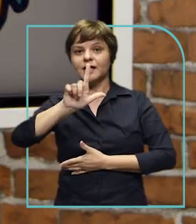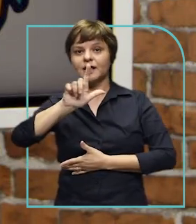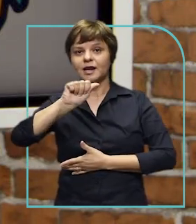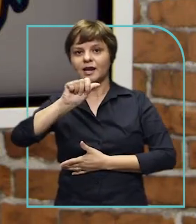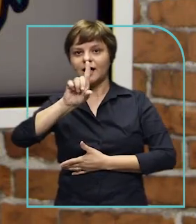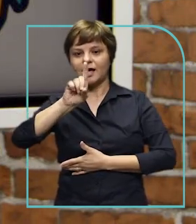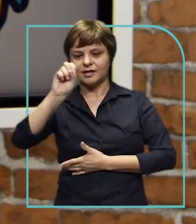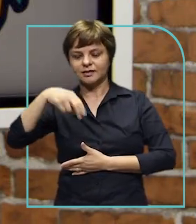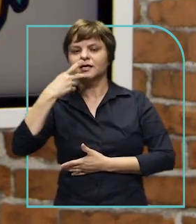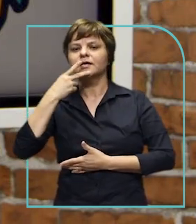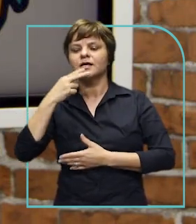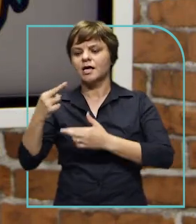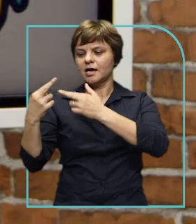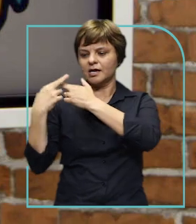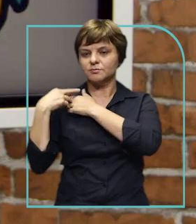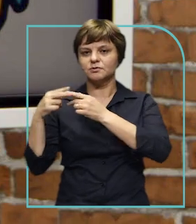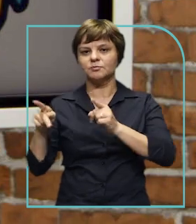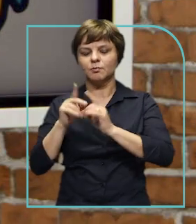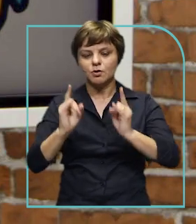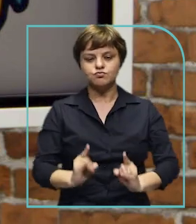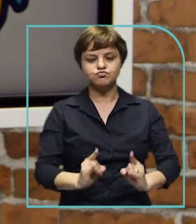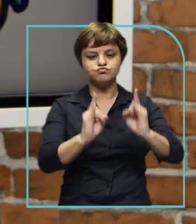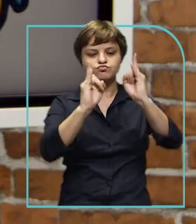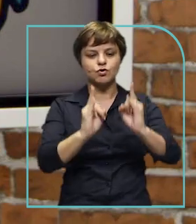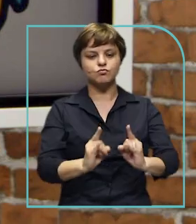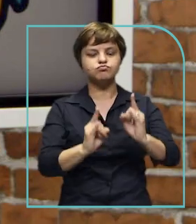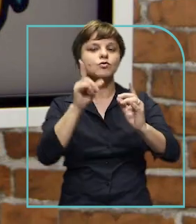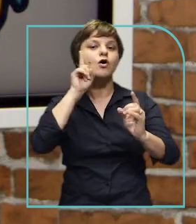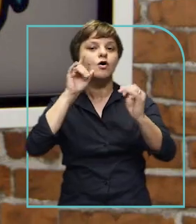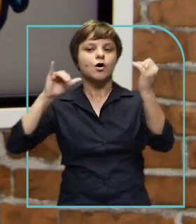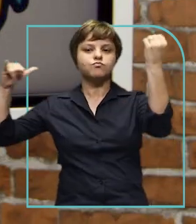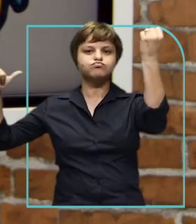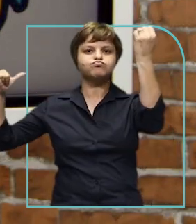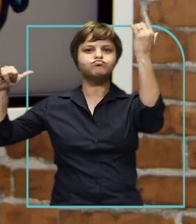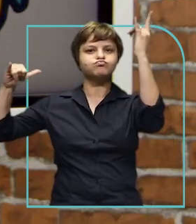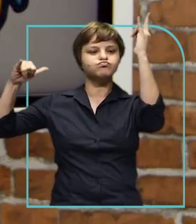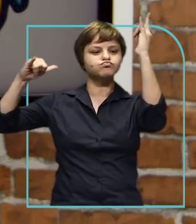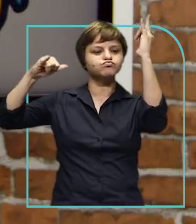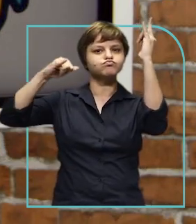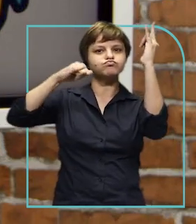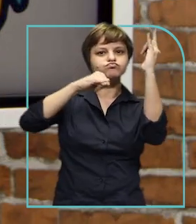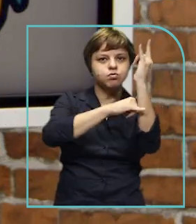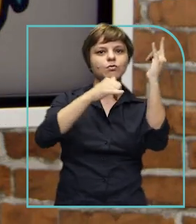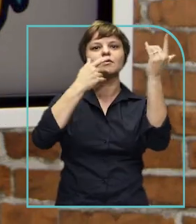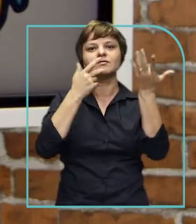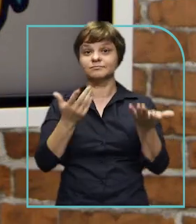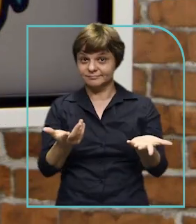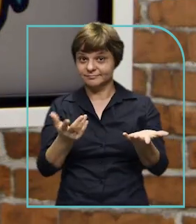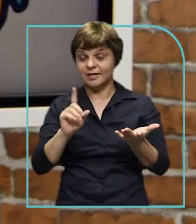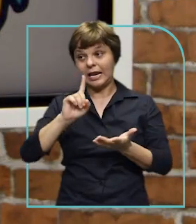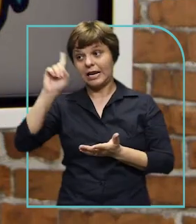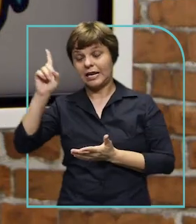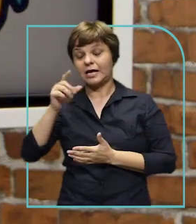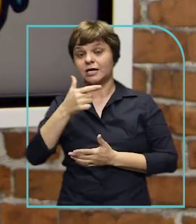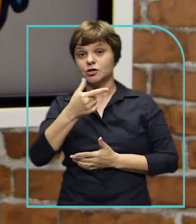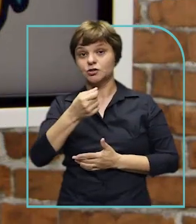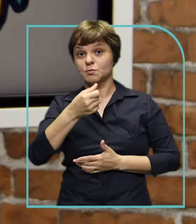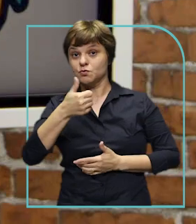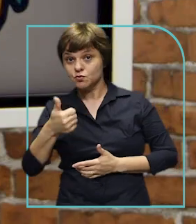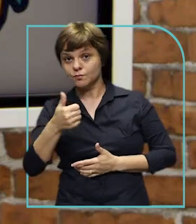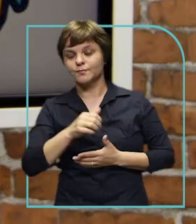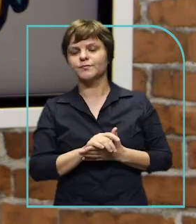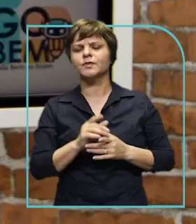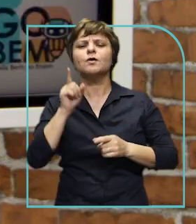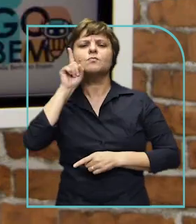é o responsável pelos ataques às Torres Gêmeas em 2001 nos Estados Unidos. Beleza? Olha só, vamos